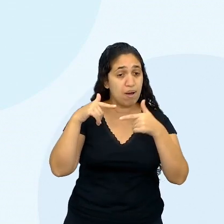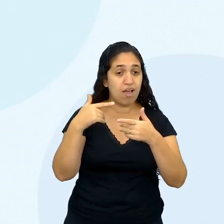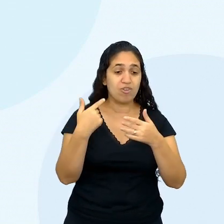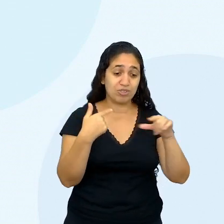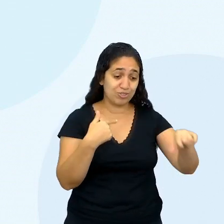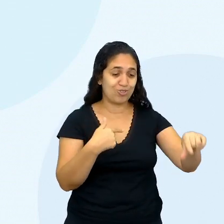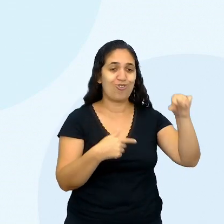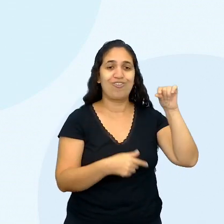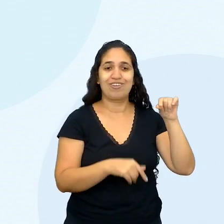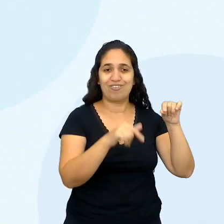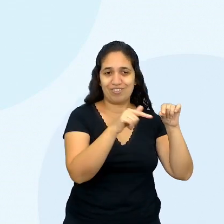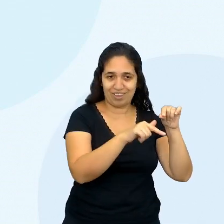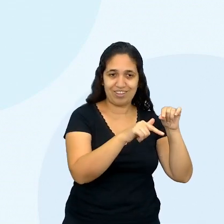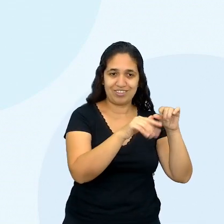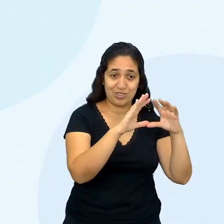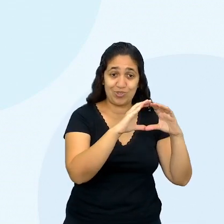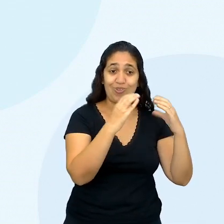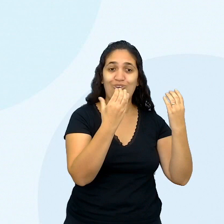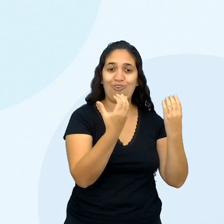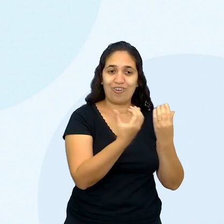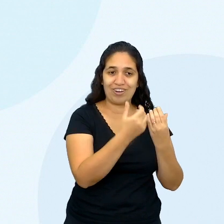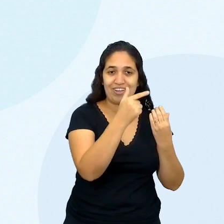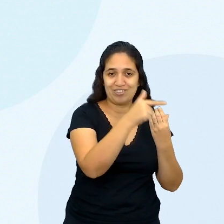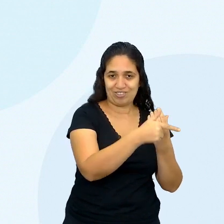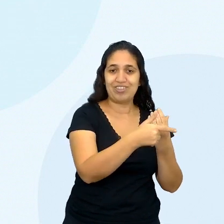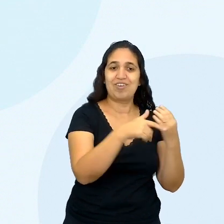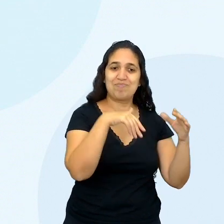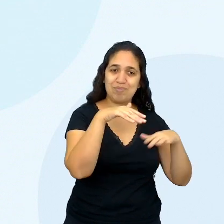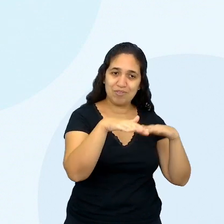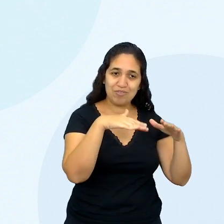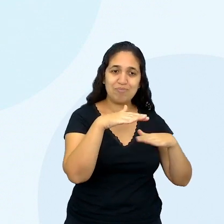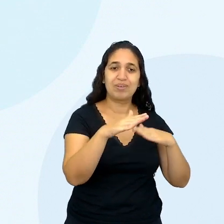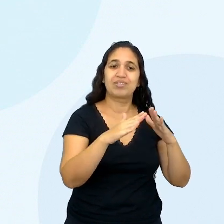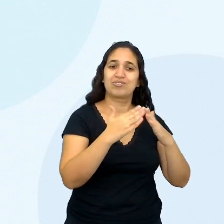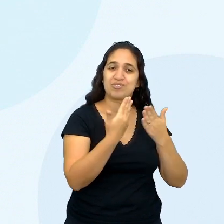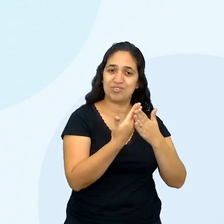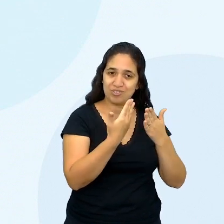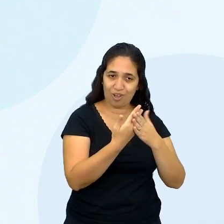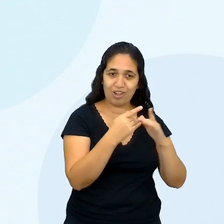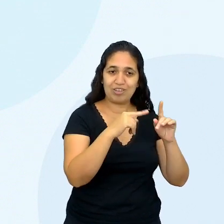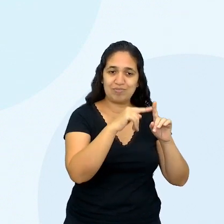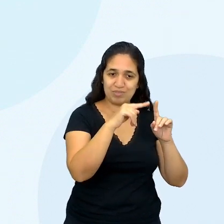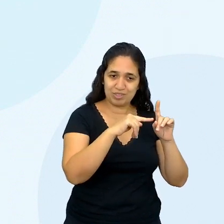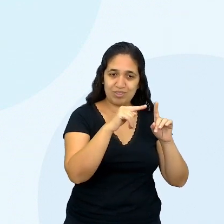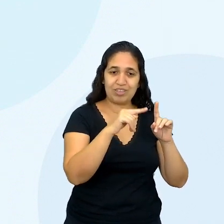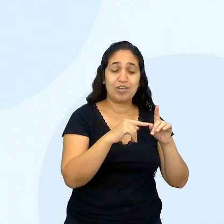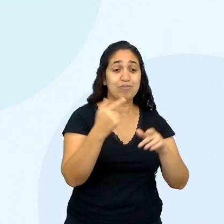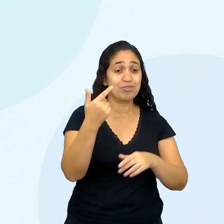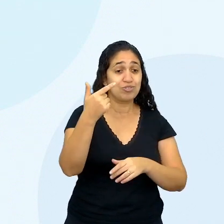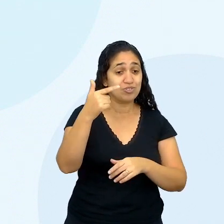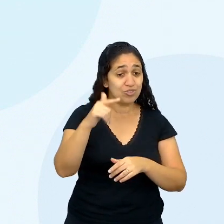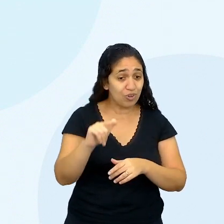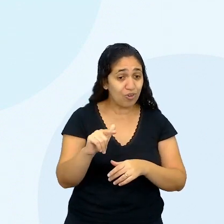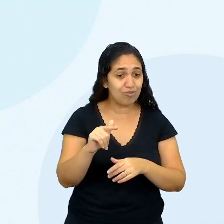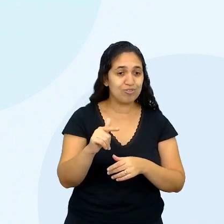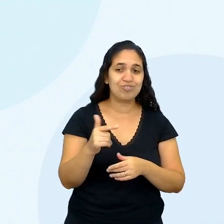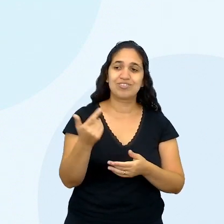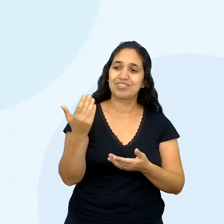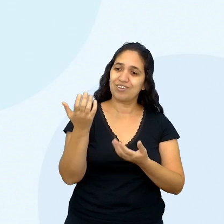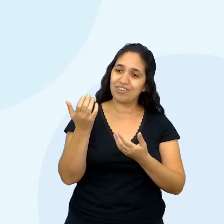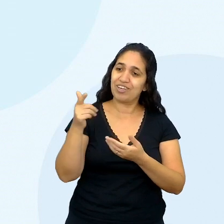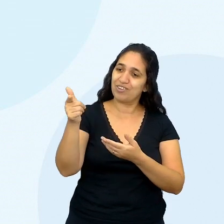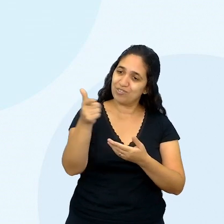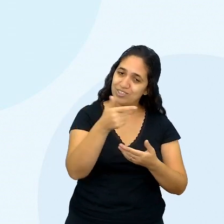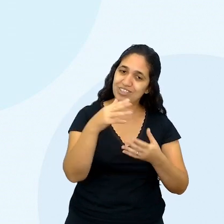selecionado para o nosso congresso do Movimento Escolas pelo Clima no ano passado. E, de novo, vai ser um prazer poder ver a sua contribuição para